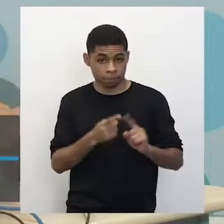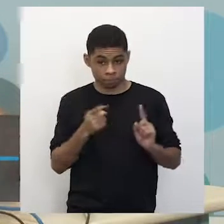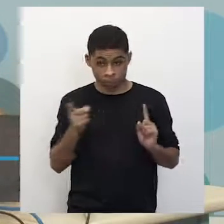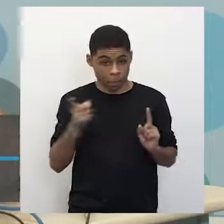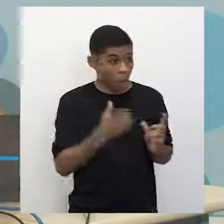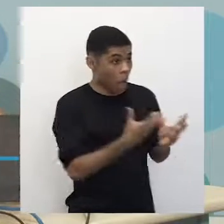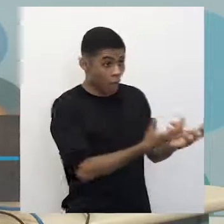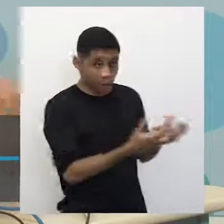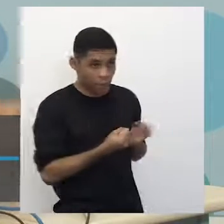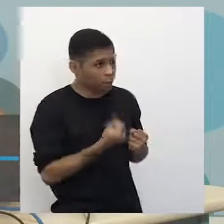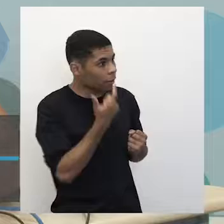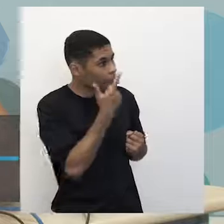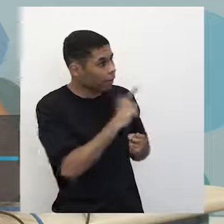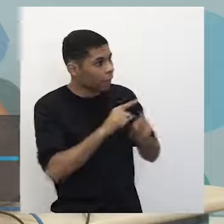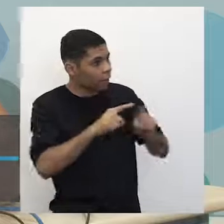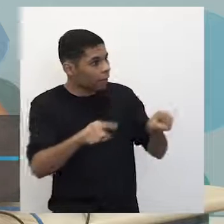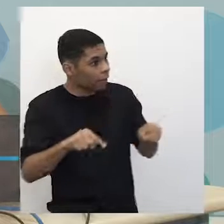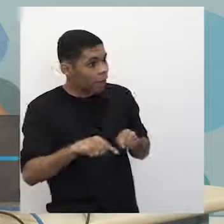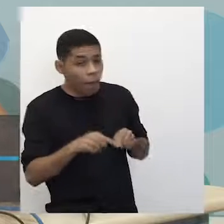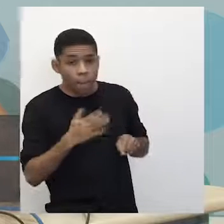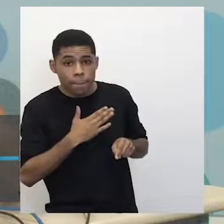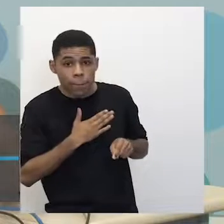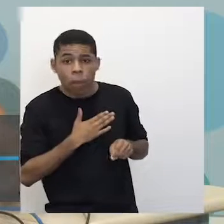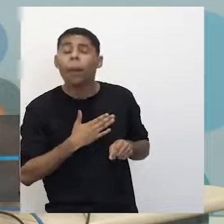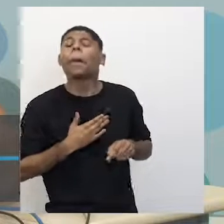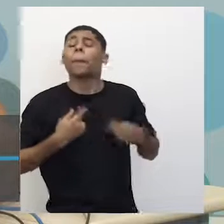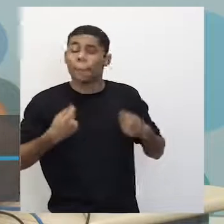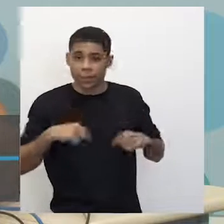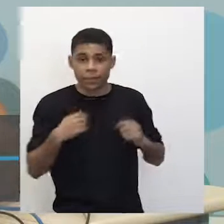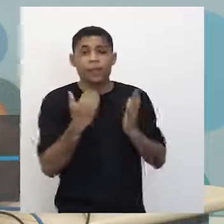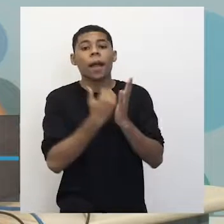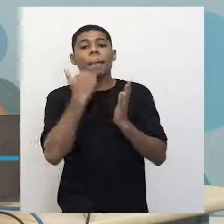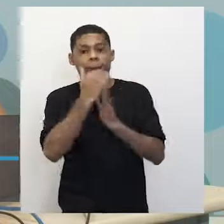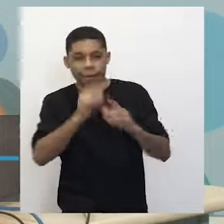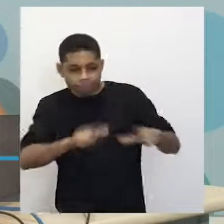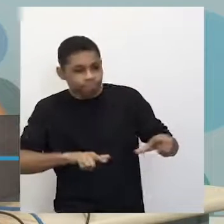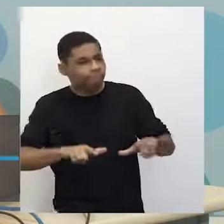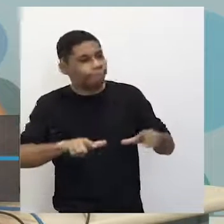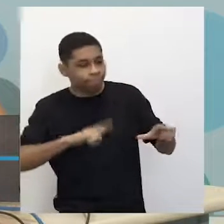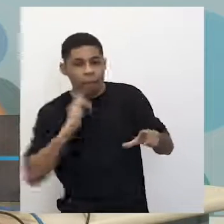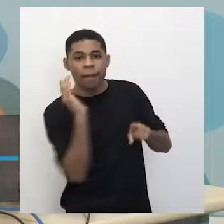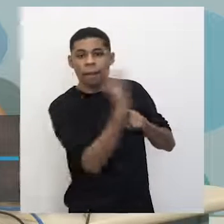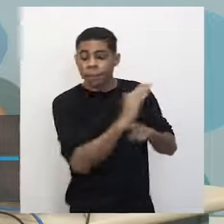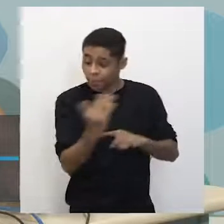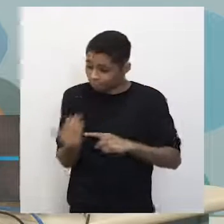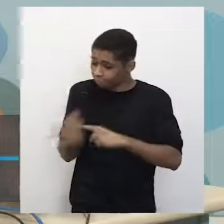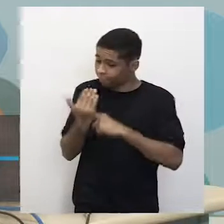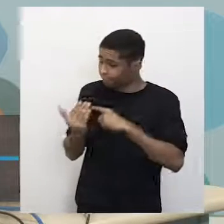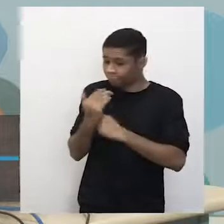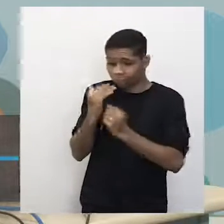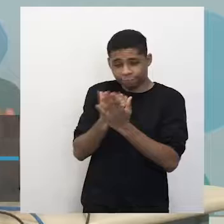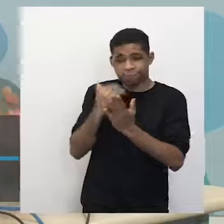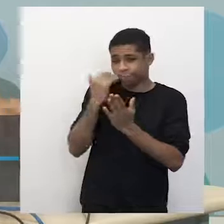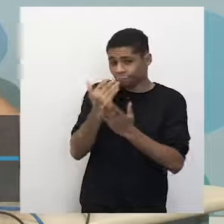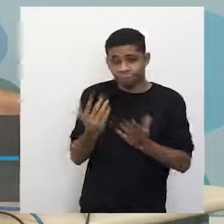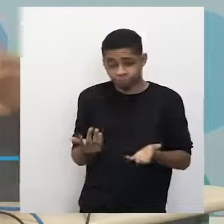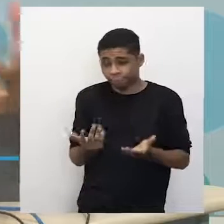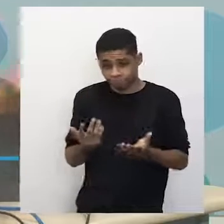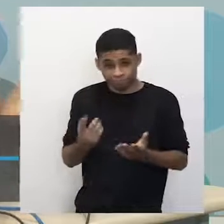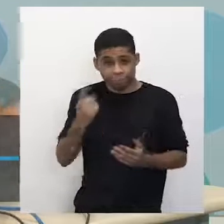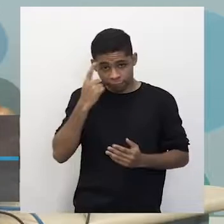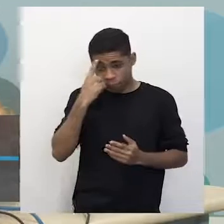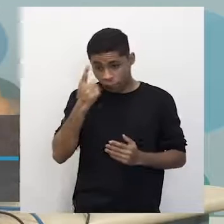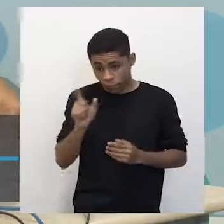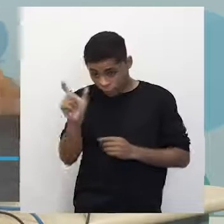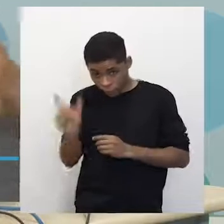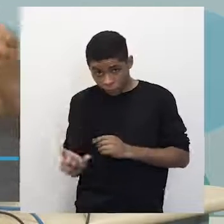recebe o benefício, fica devendo favores aí para esse senhor feudal. Nem sempre o feudo era uma